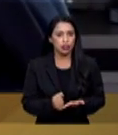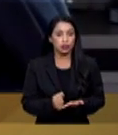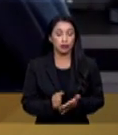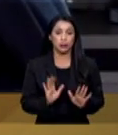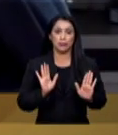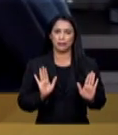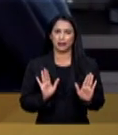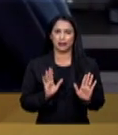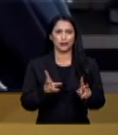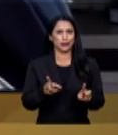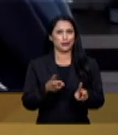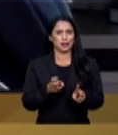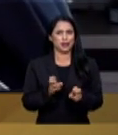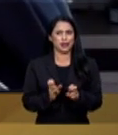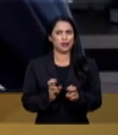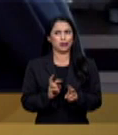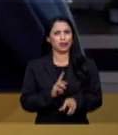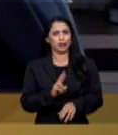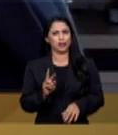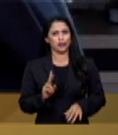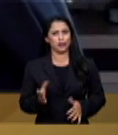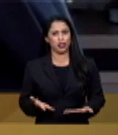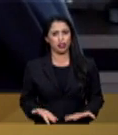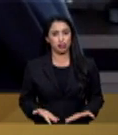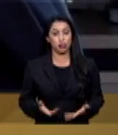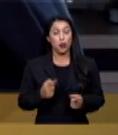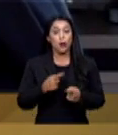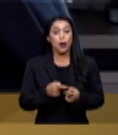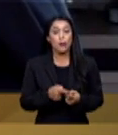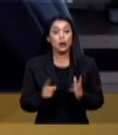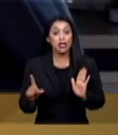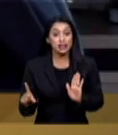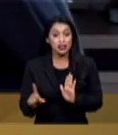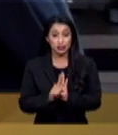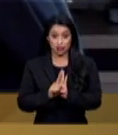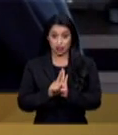assim. De modo que essas leis,